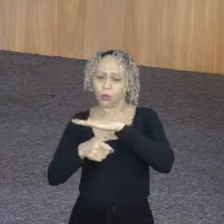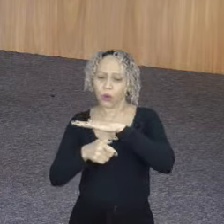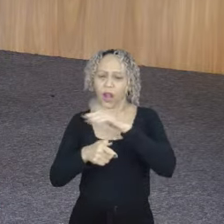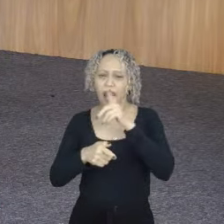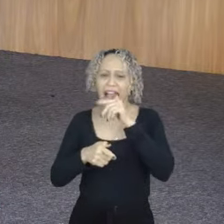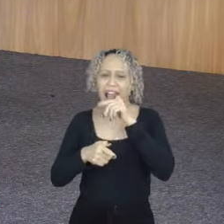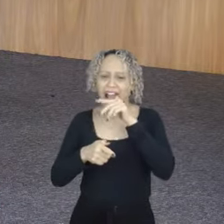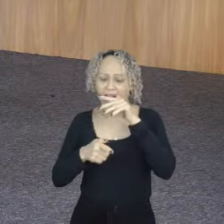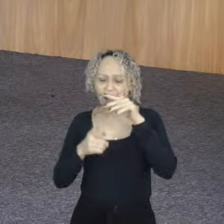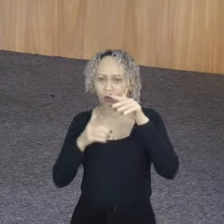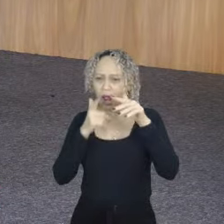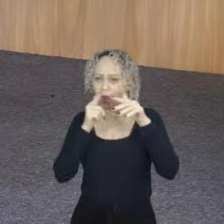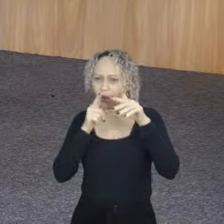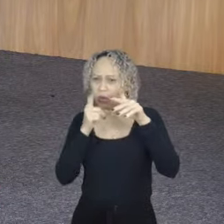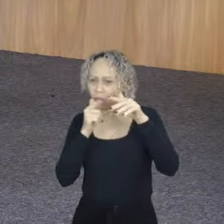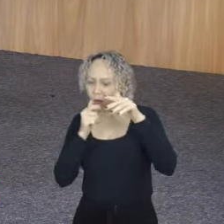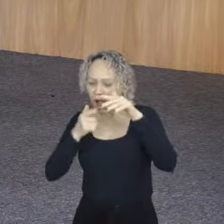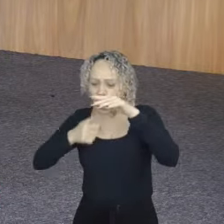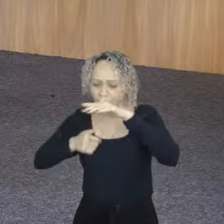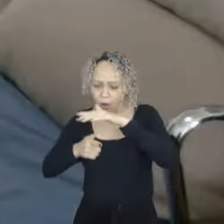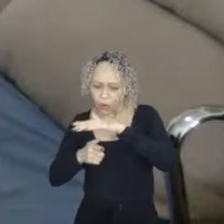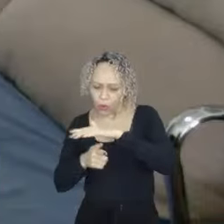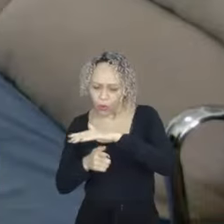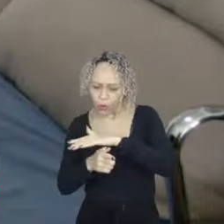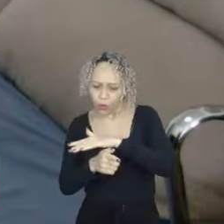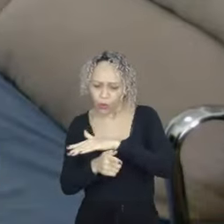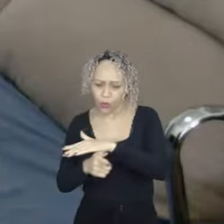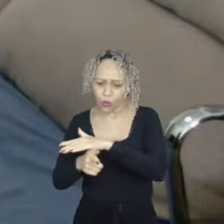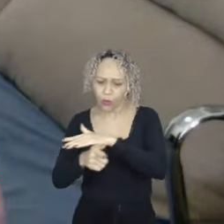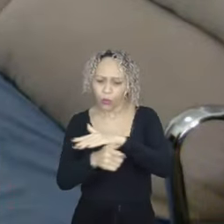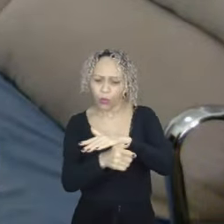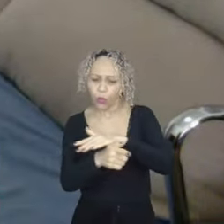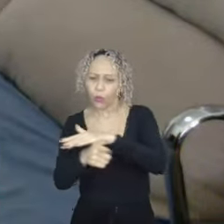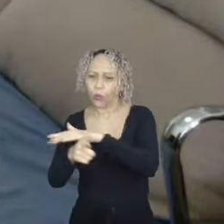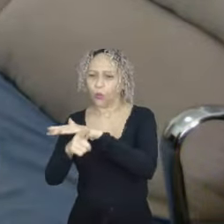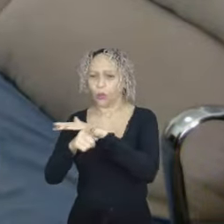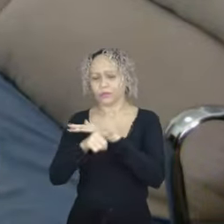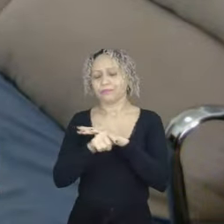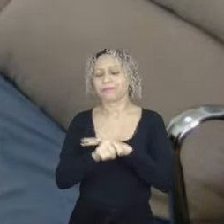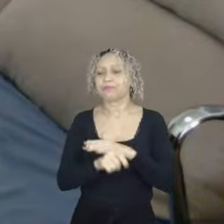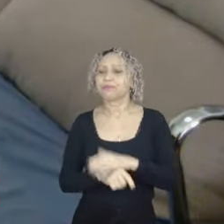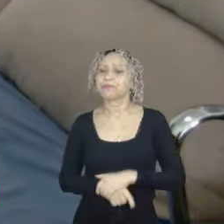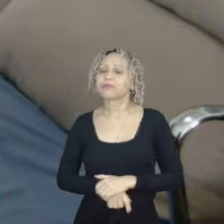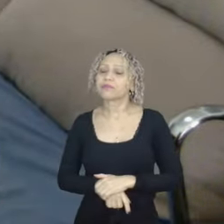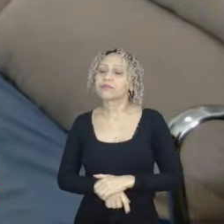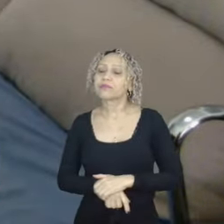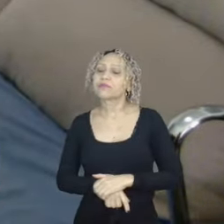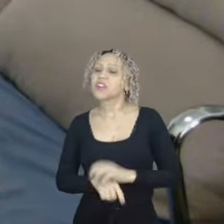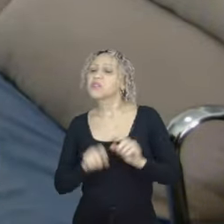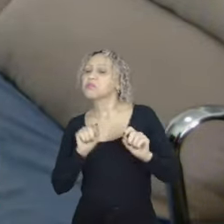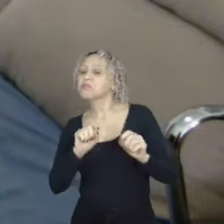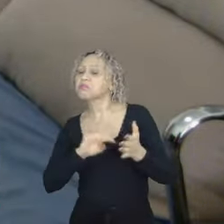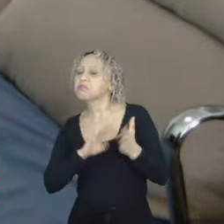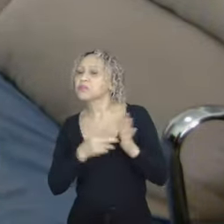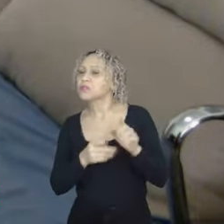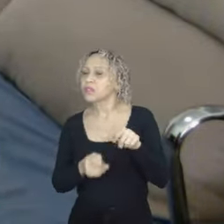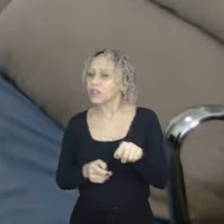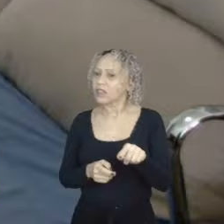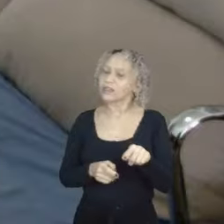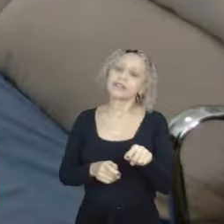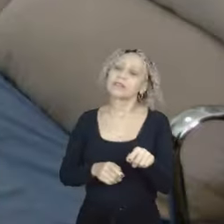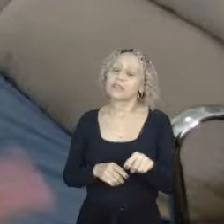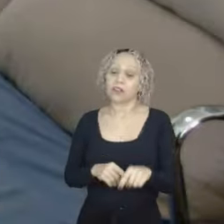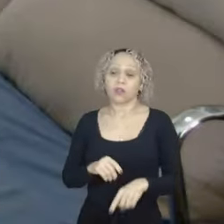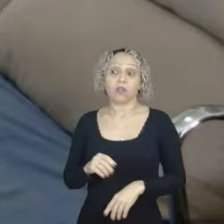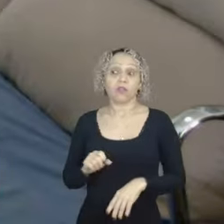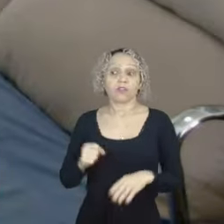Pois é, Amanda, também teve isso. O dia de ontem foi muito importante aí pelo que ele carregou de simbolismo para o desenvolvimento tecnológico do Brasil, para a